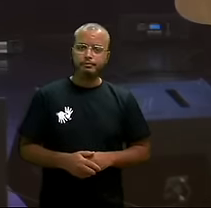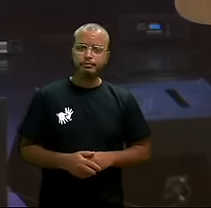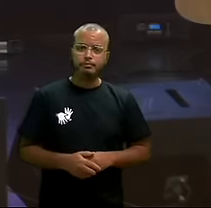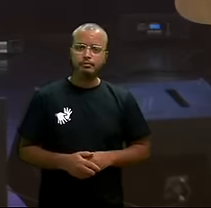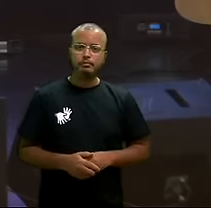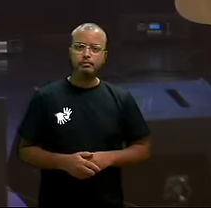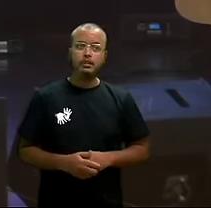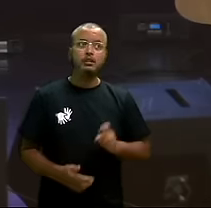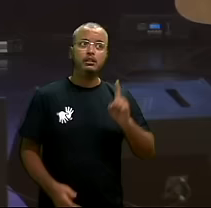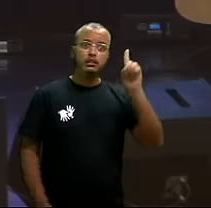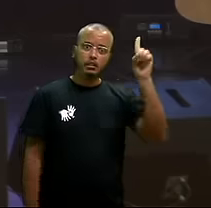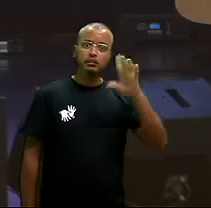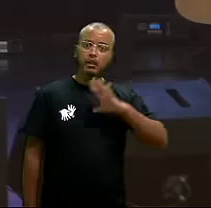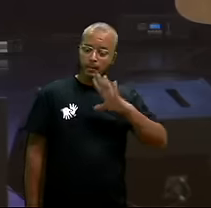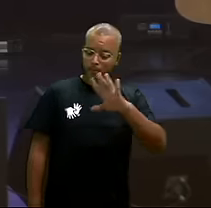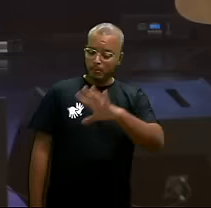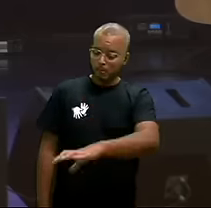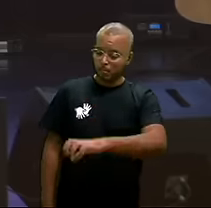por você.